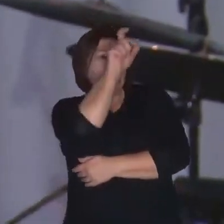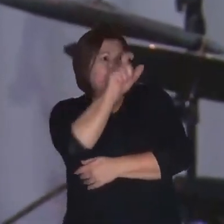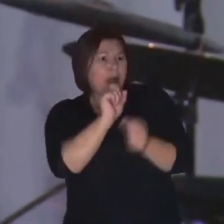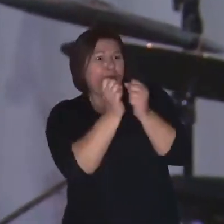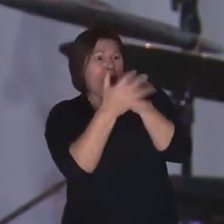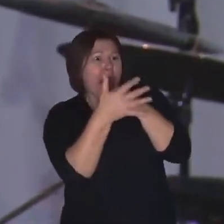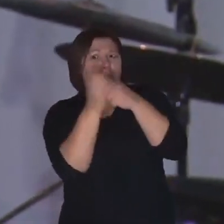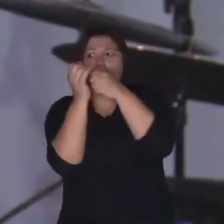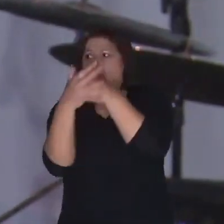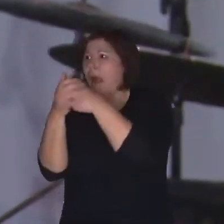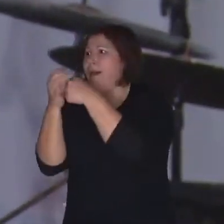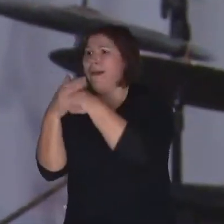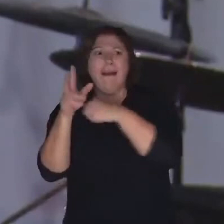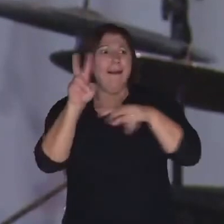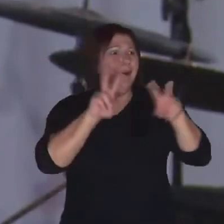outro patamar.